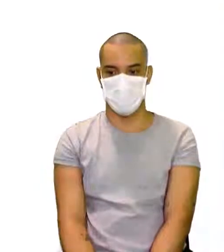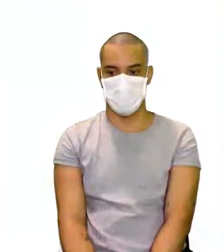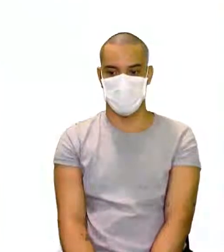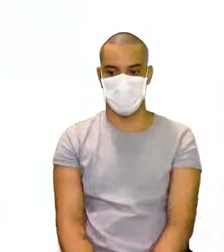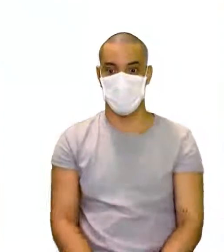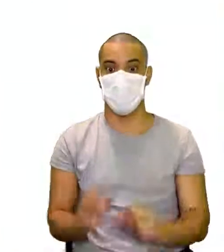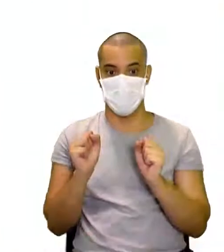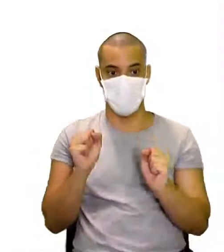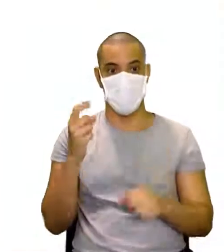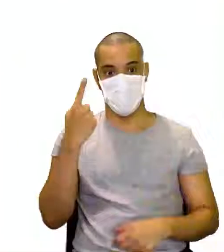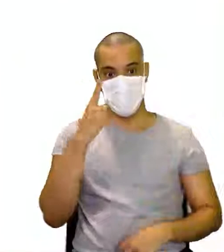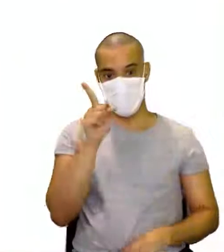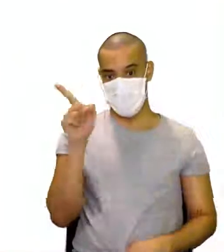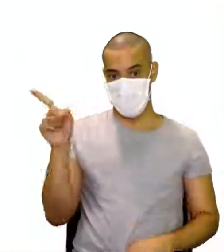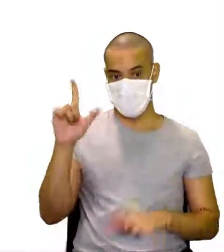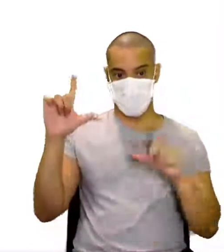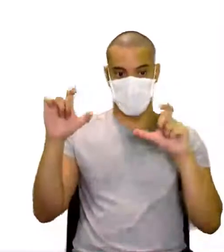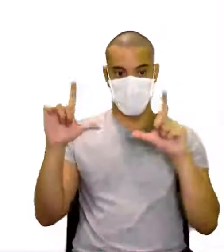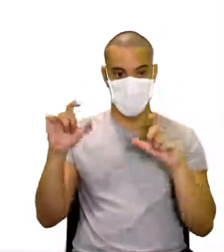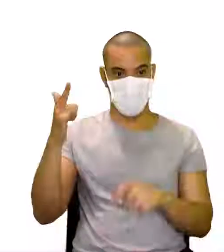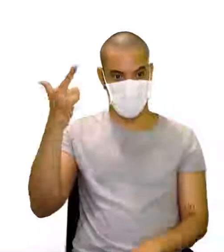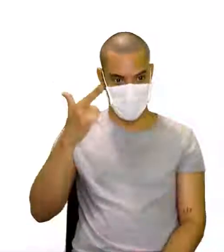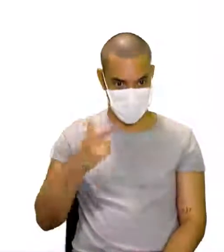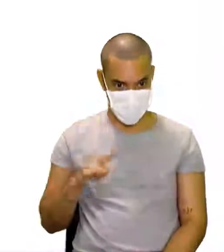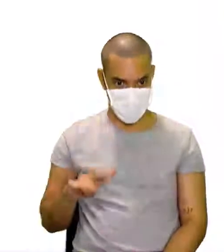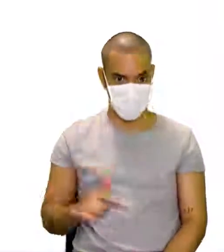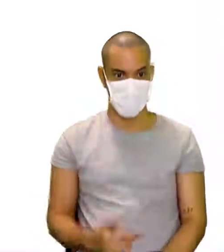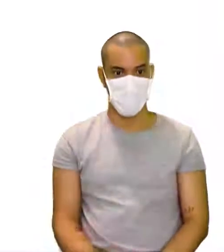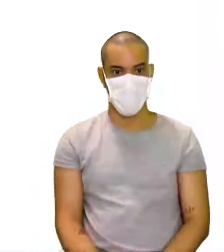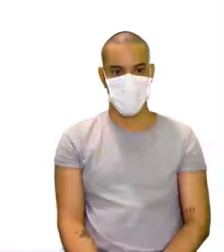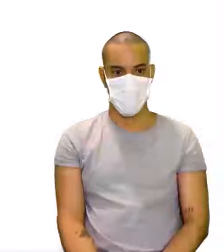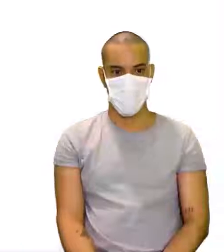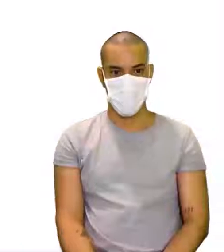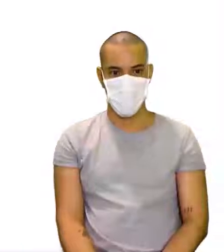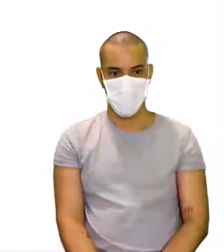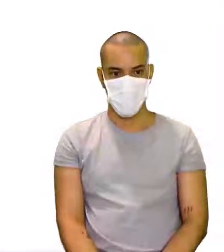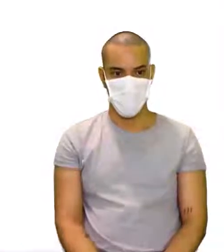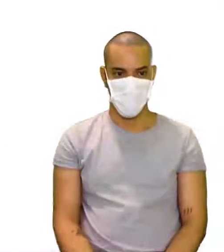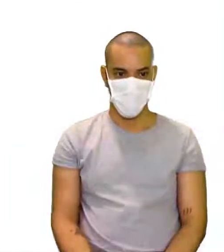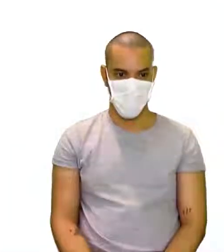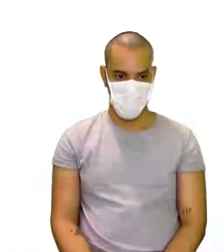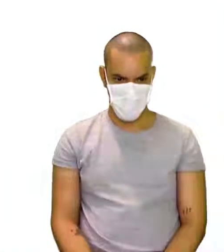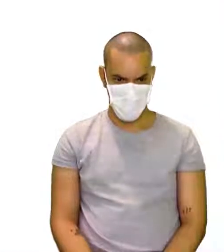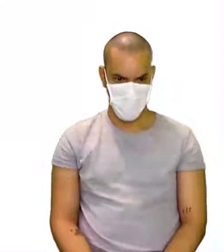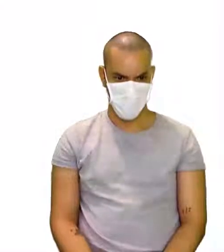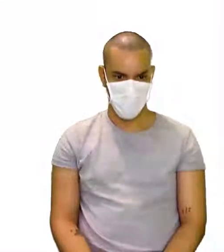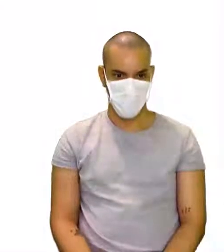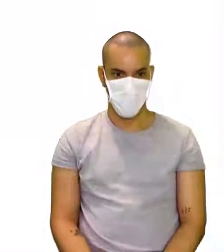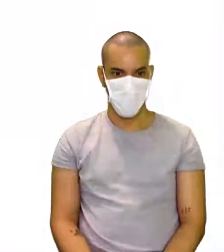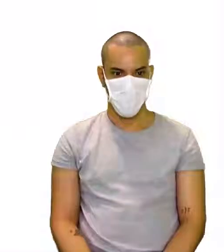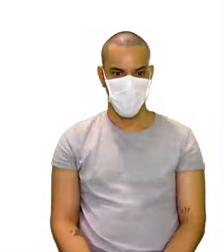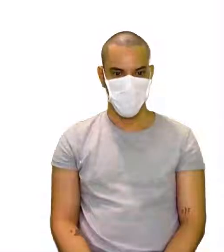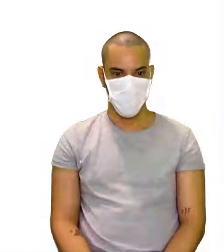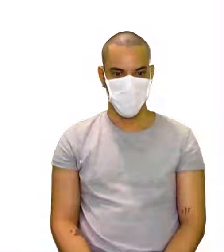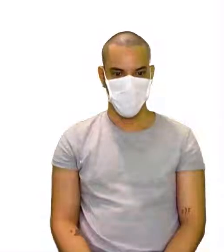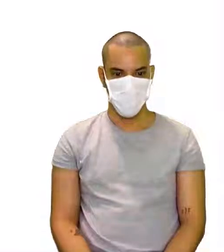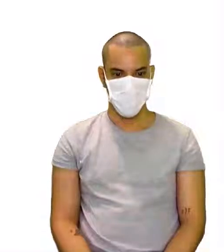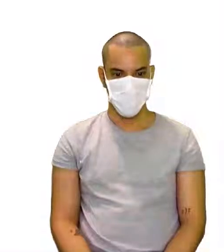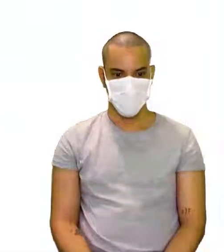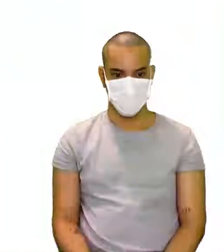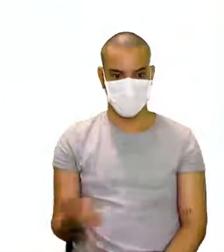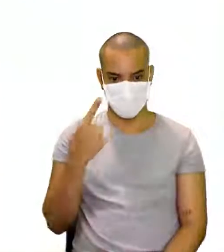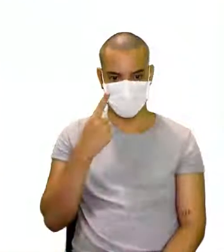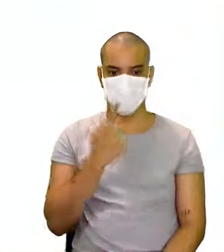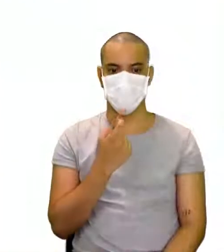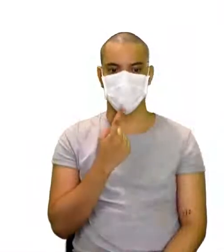podem ver aqui pela figura, novamente, ó, polo sul magnético, olha aqui, ó, polo sul geográfico, ó, vocês estão vendo?